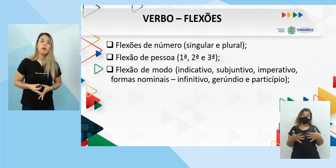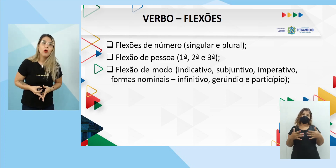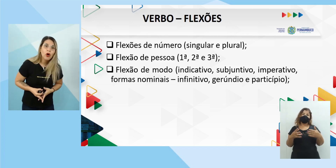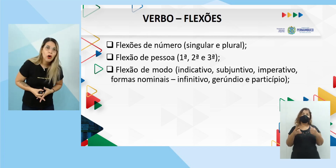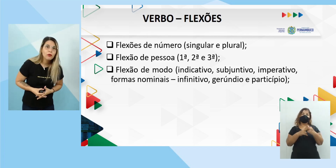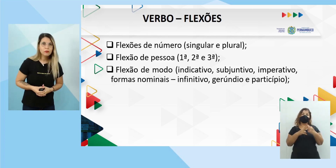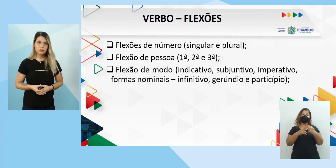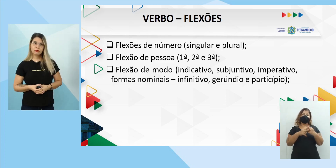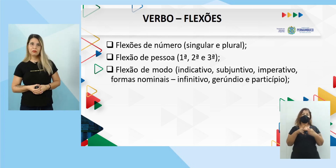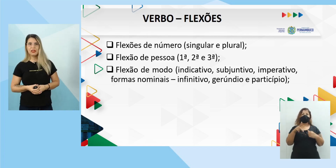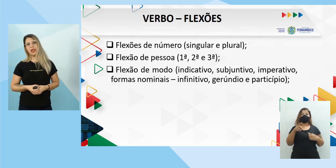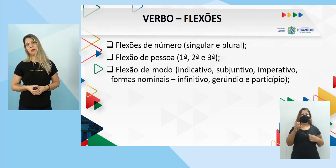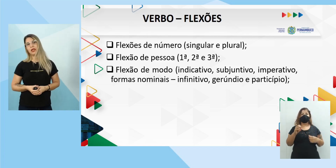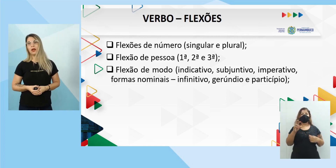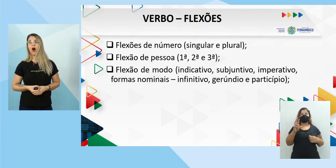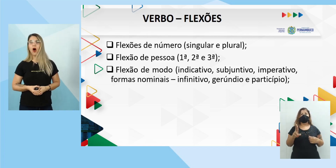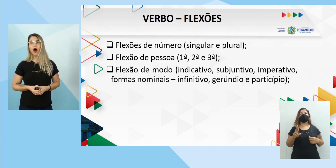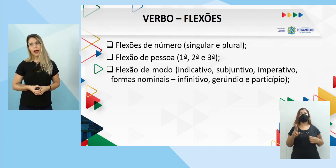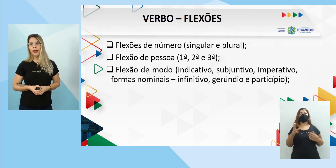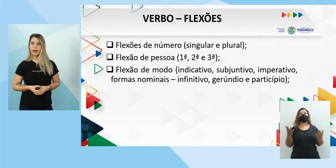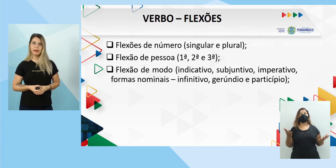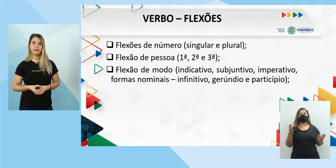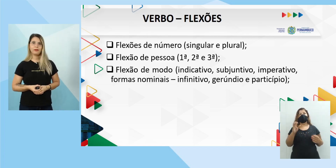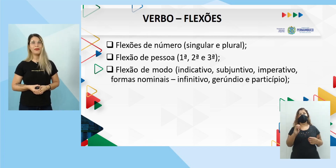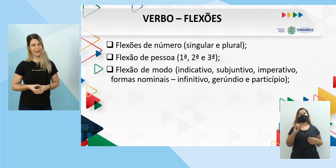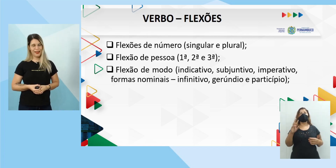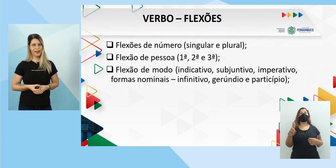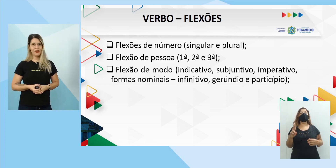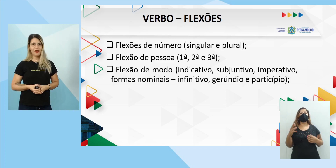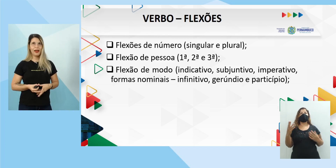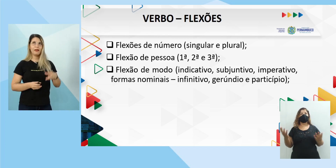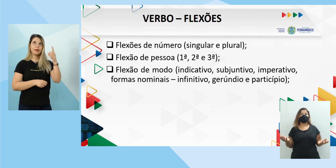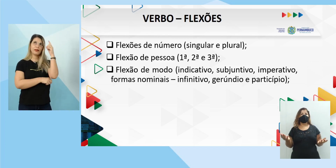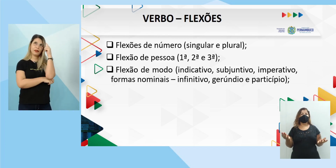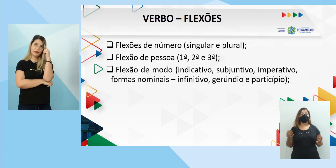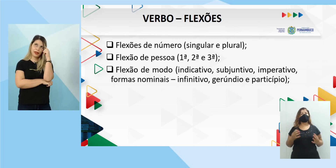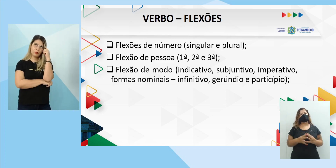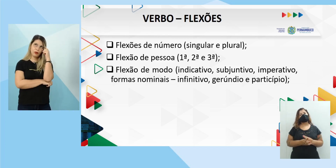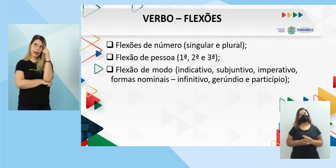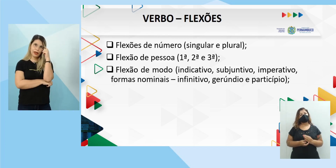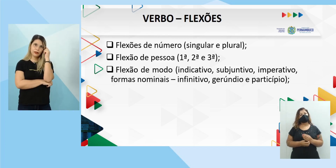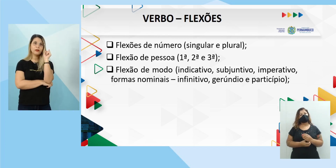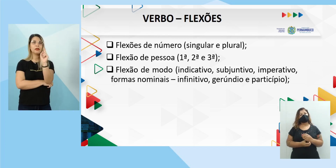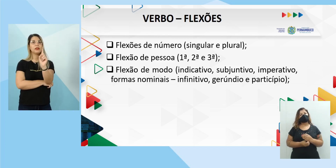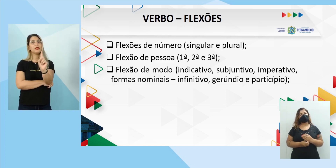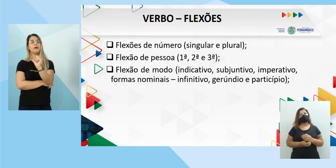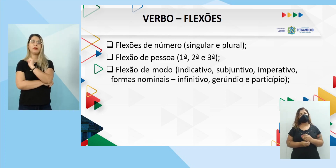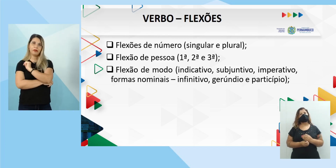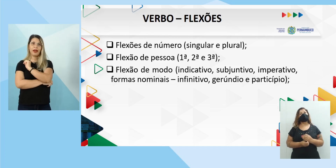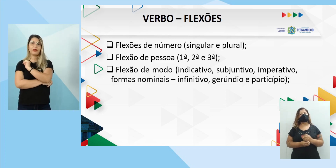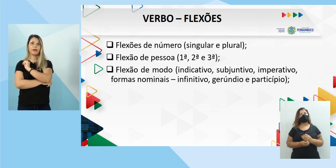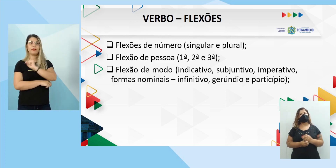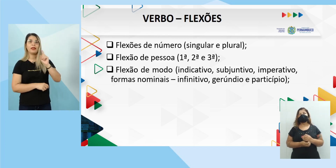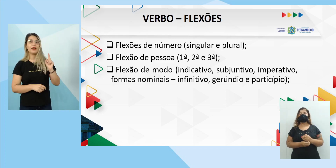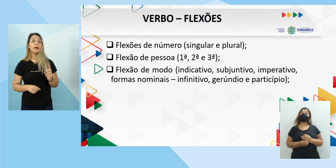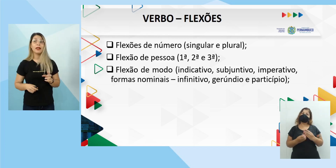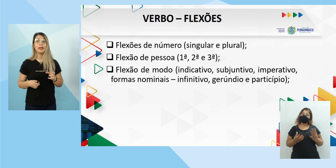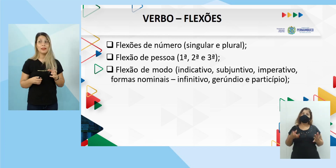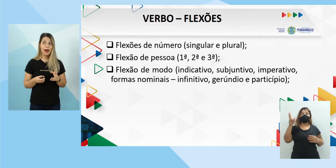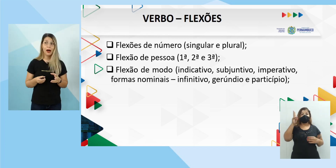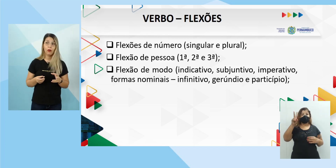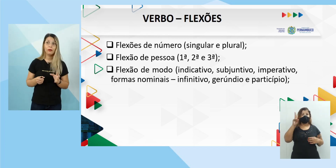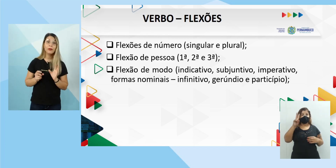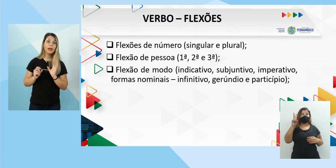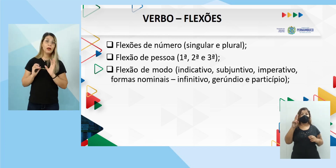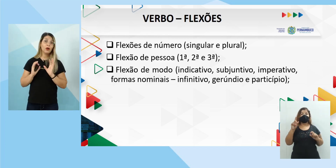verbo por. Termina em OR, né? Aí você vai ficar bugado. Não, não vai. Você vai lembrar